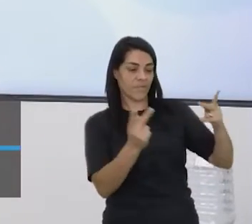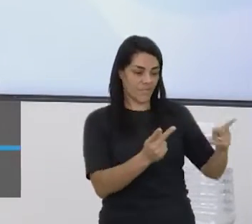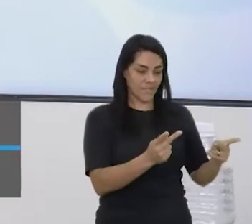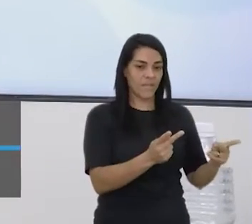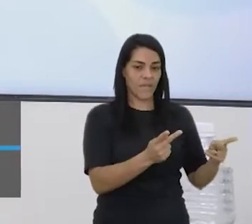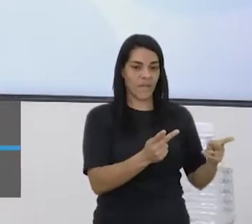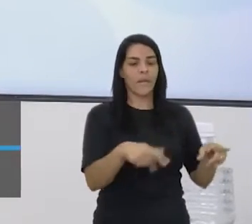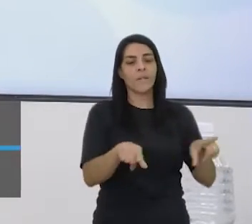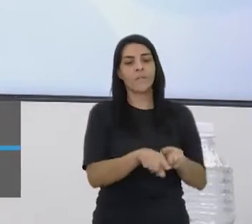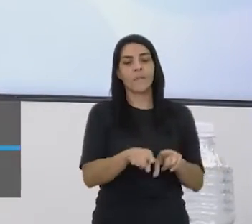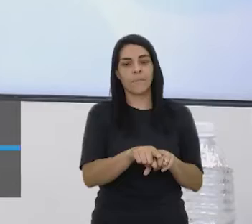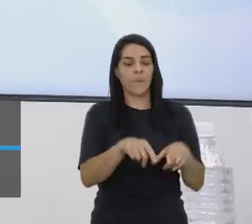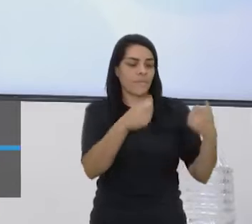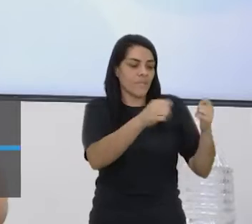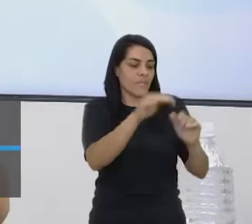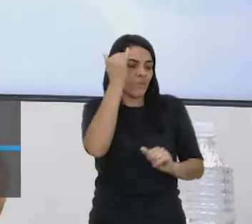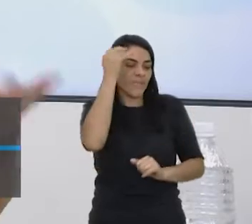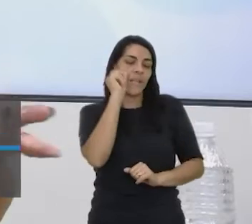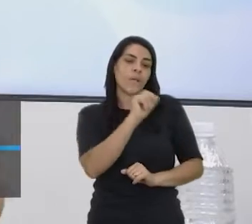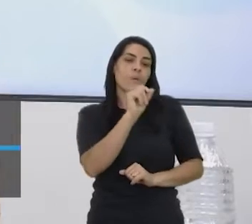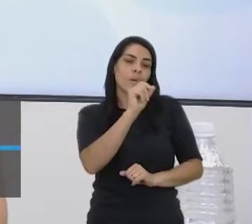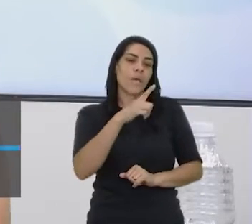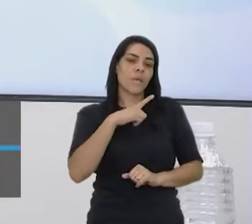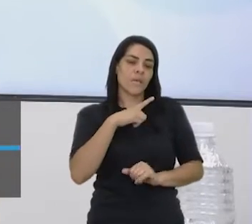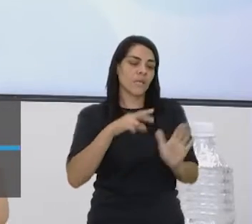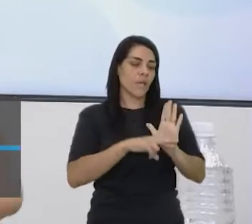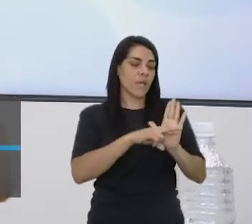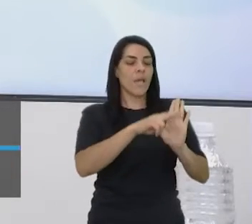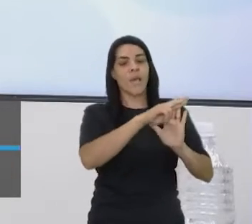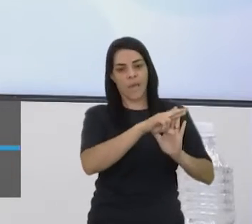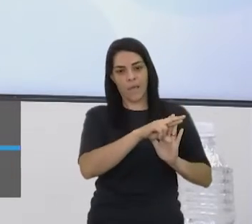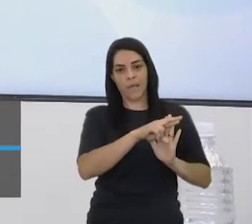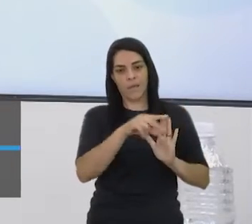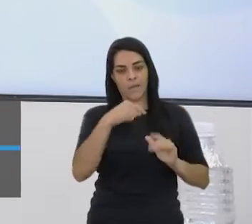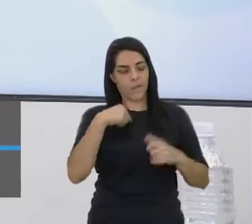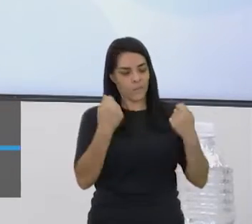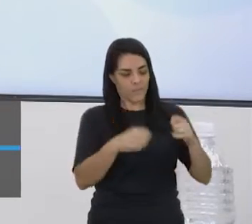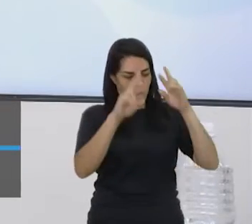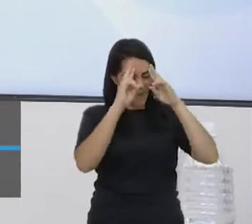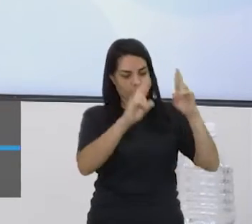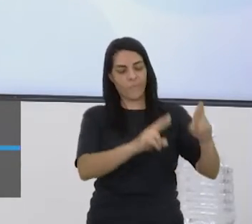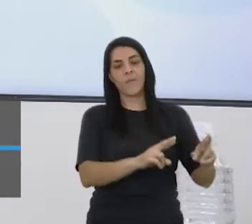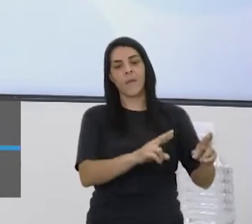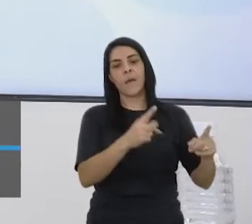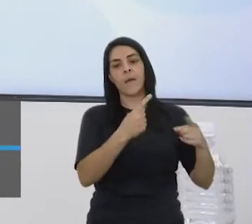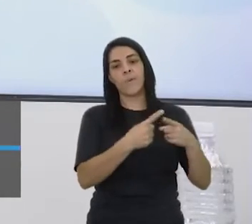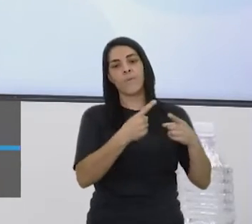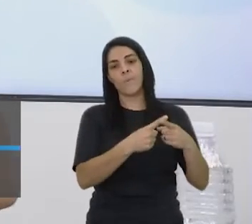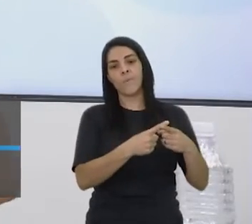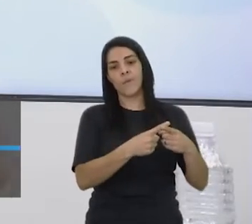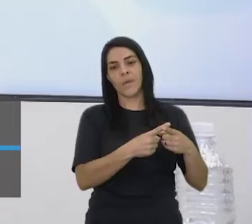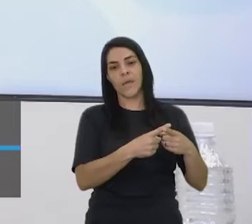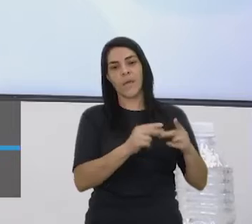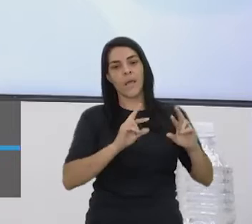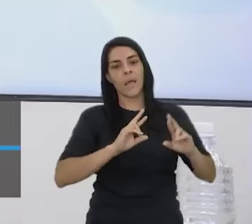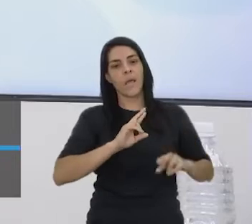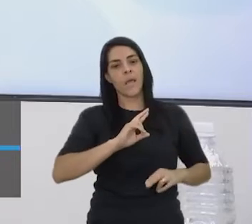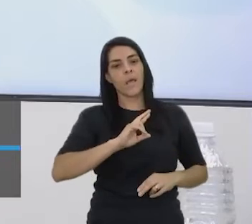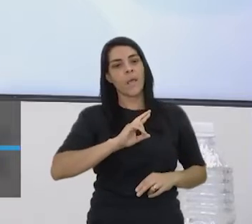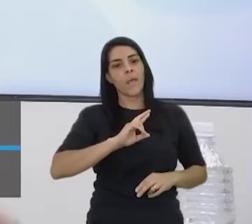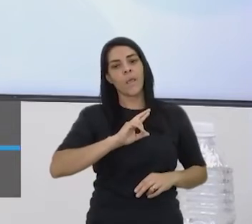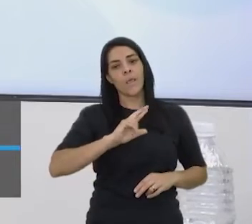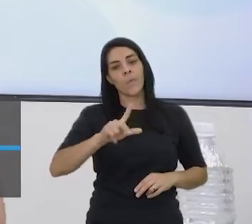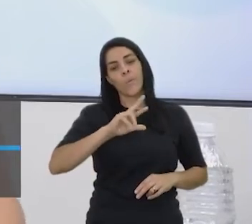sua casa eu também tenho que entender que existem normas e regras que eu tenho que respeitar porque não necessariamente a sua casa é igual a minha